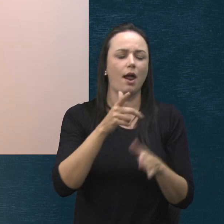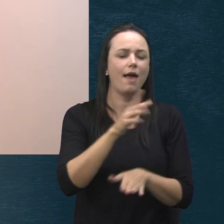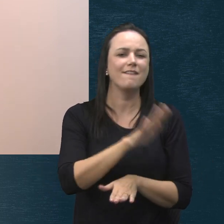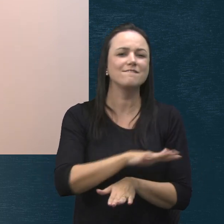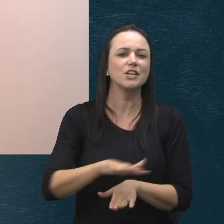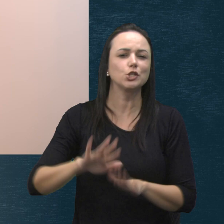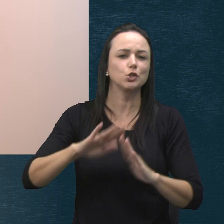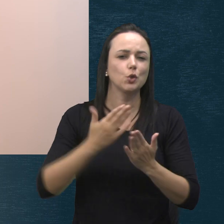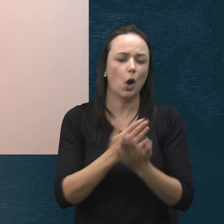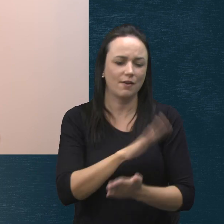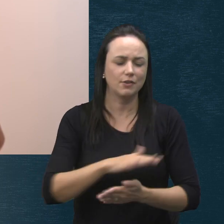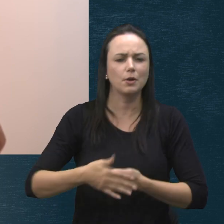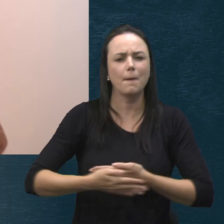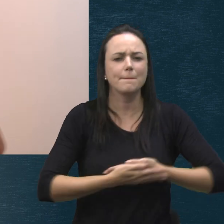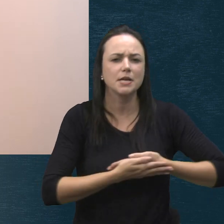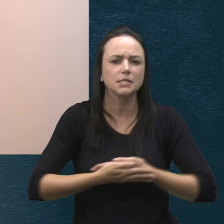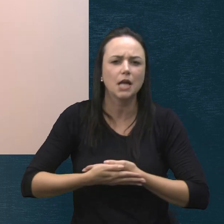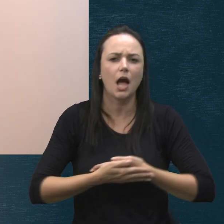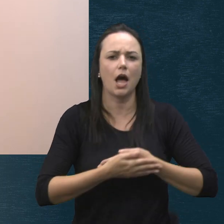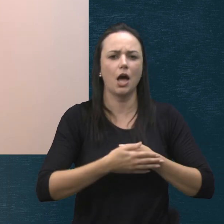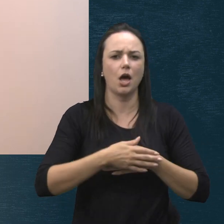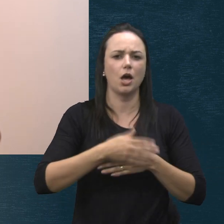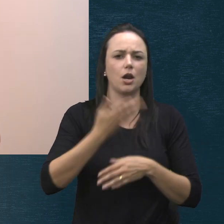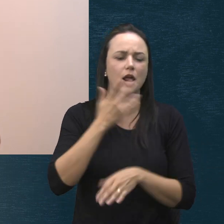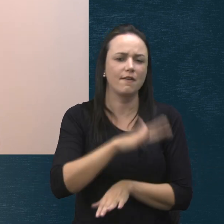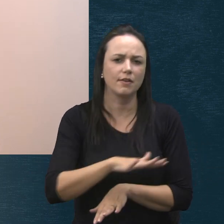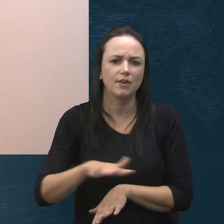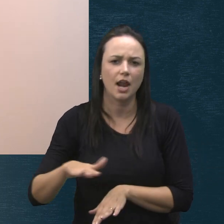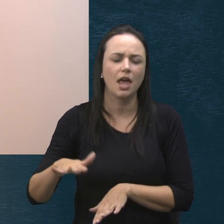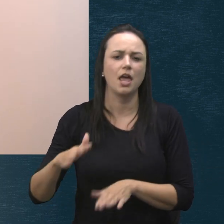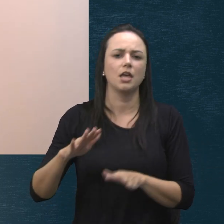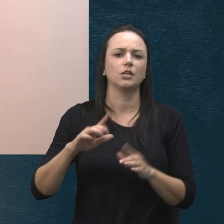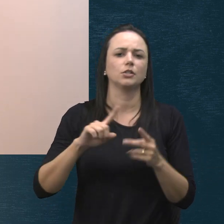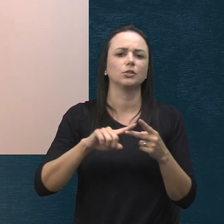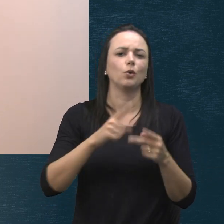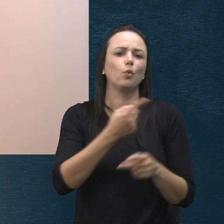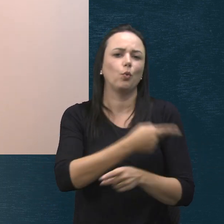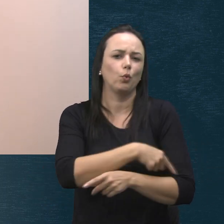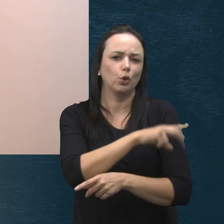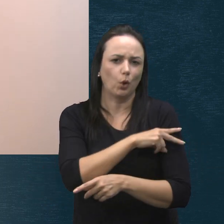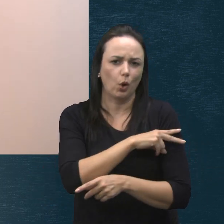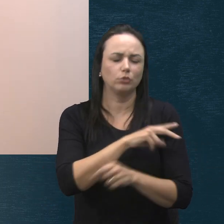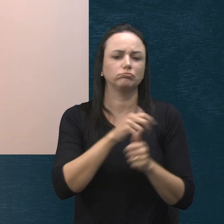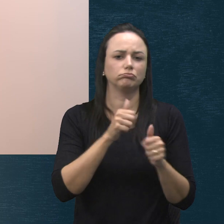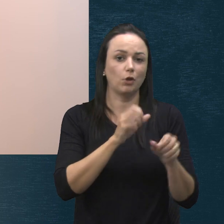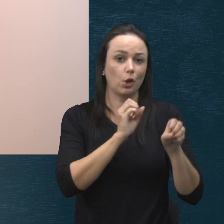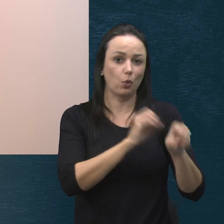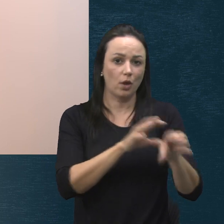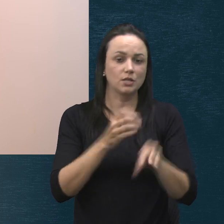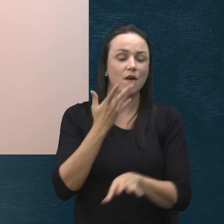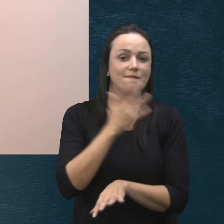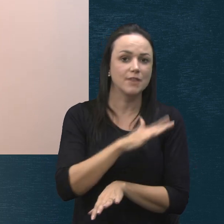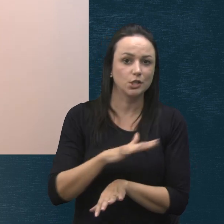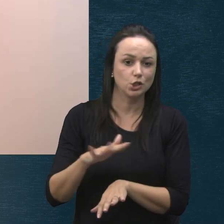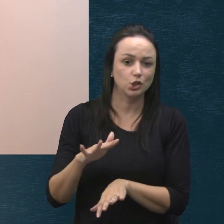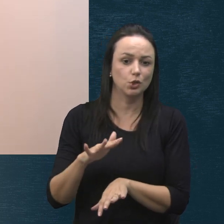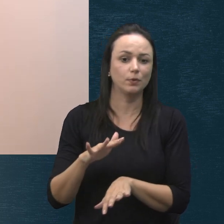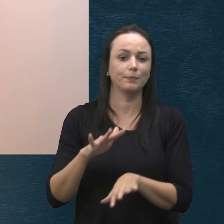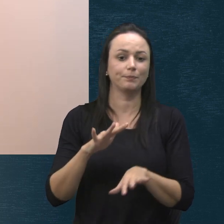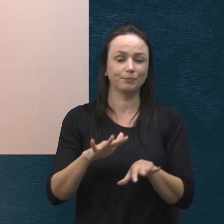Então, berçário, creche, etapa 1 e 2, né? A educação infantil da